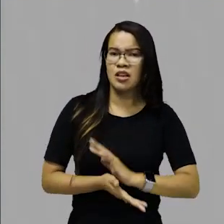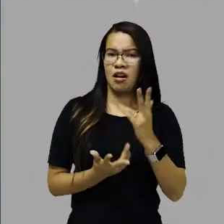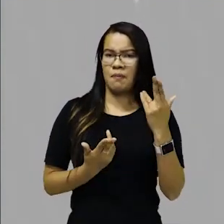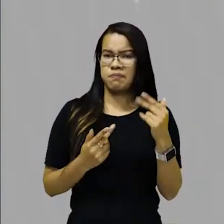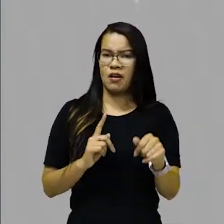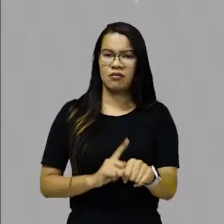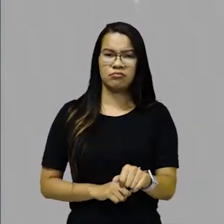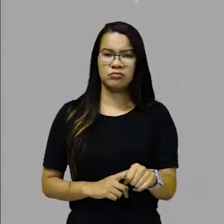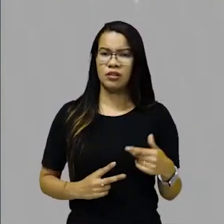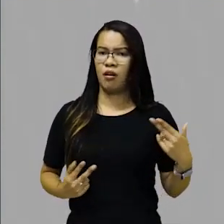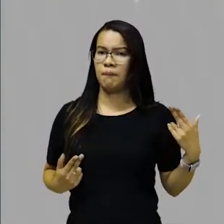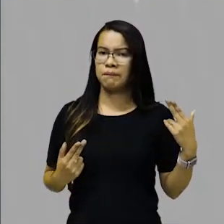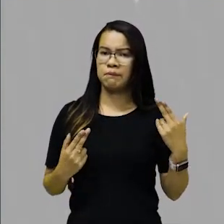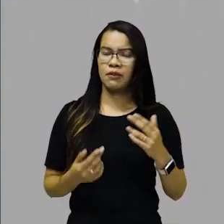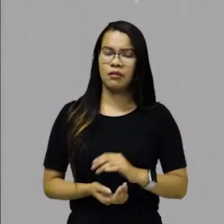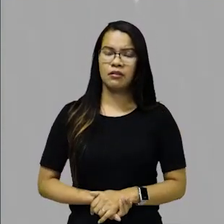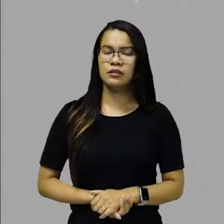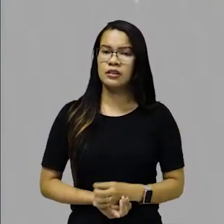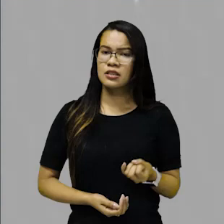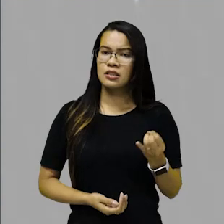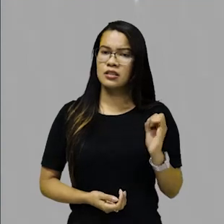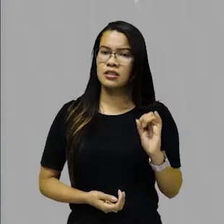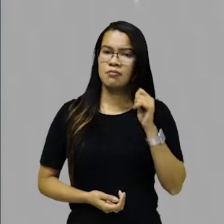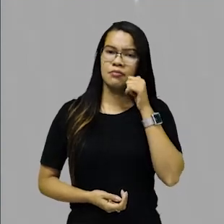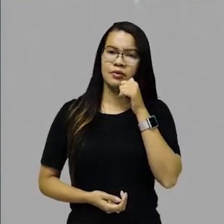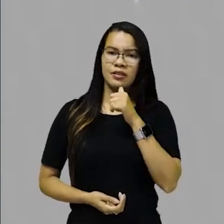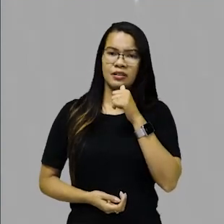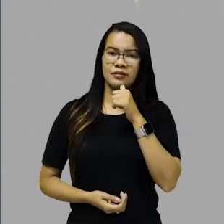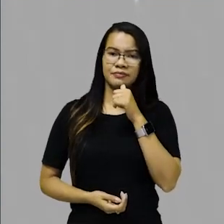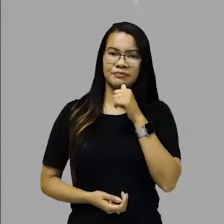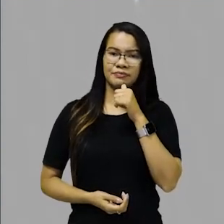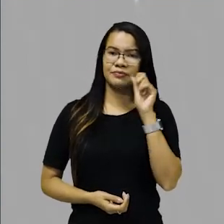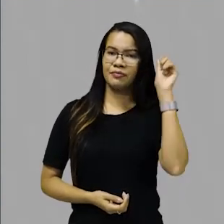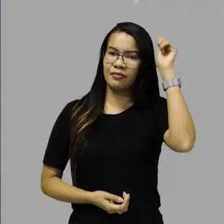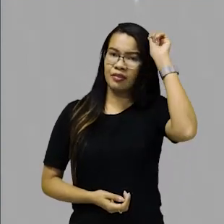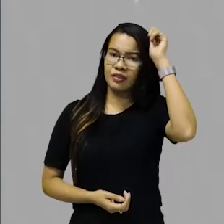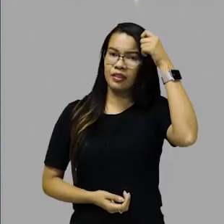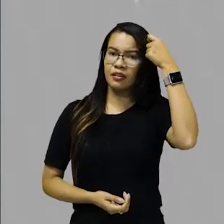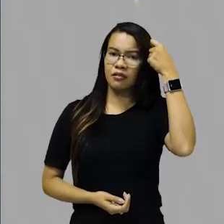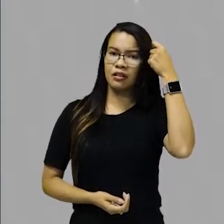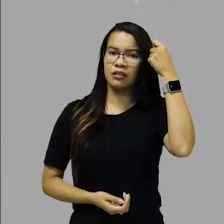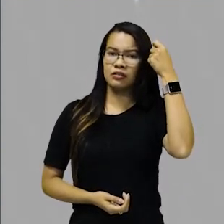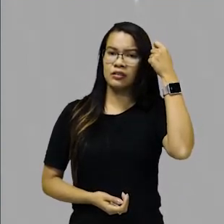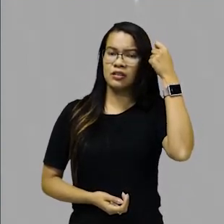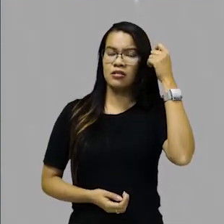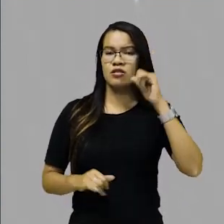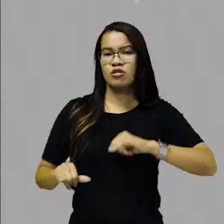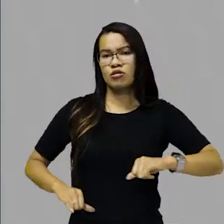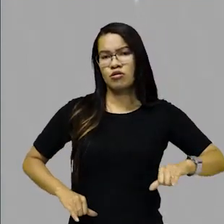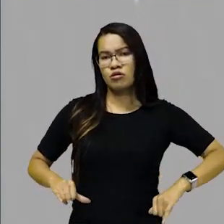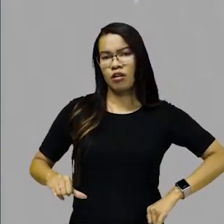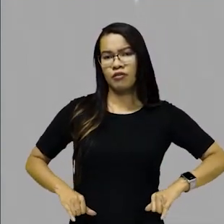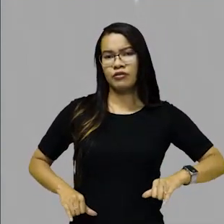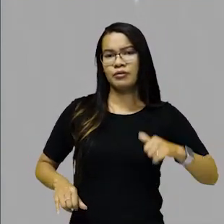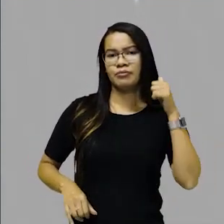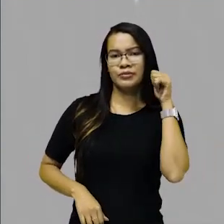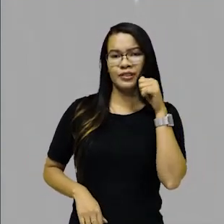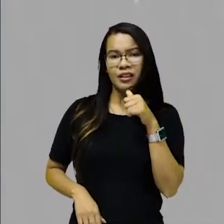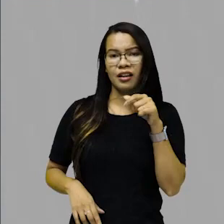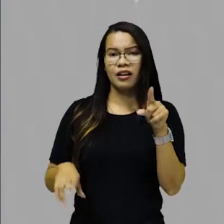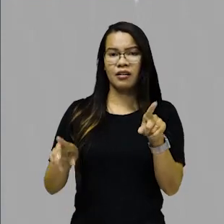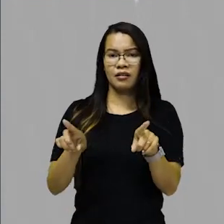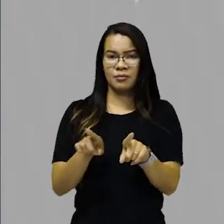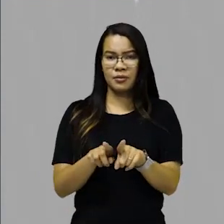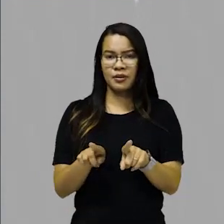Se ela for mulher, negra, ela sofre preconceito por ser mulher e por